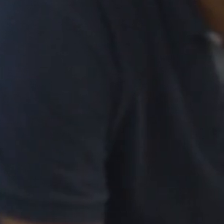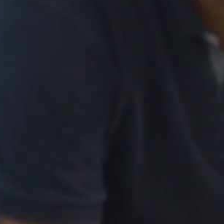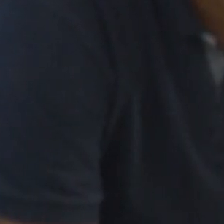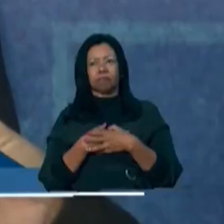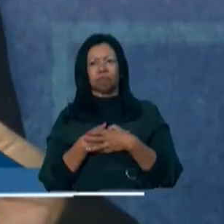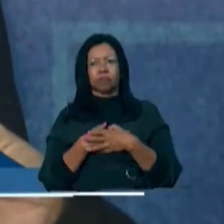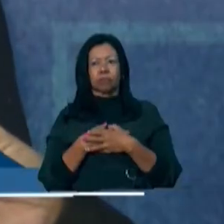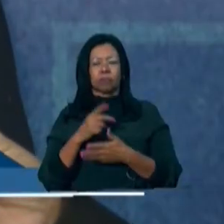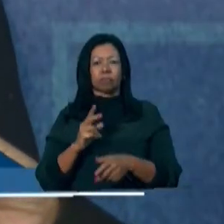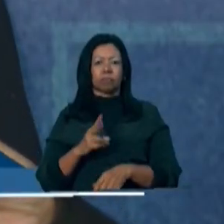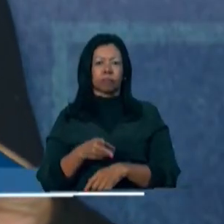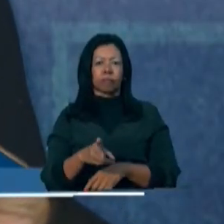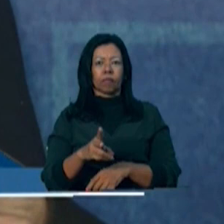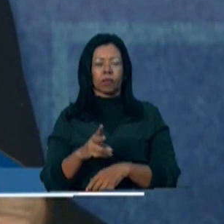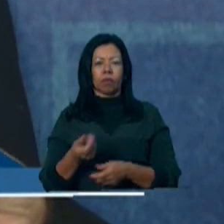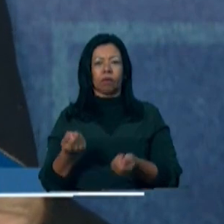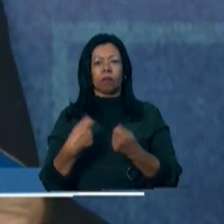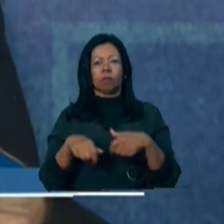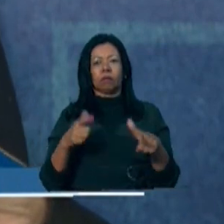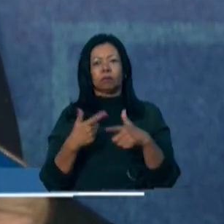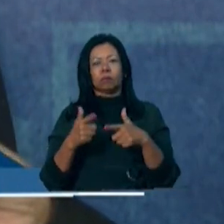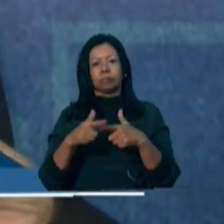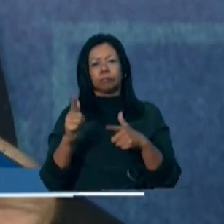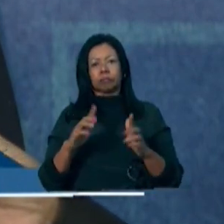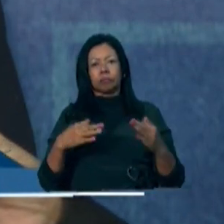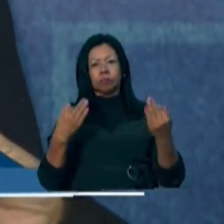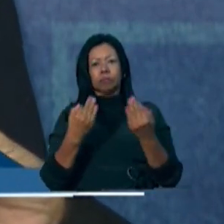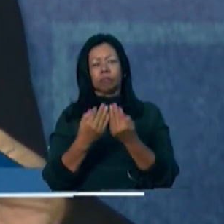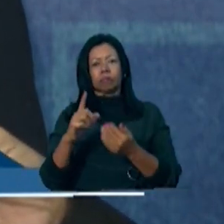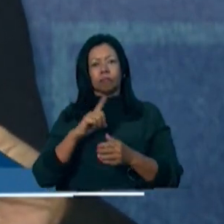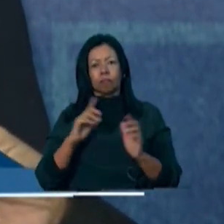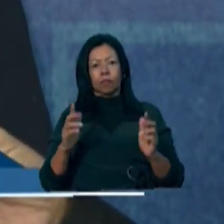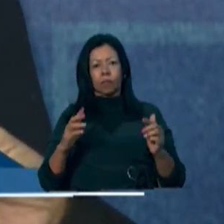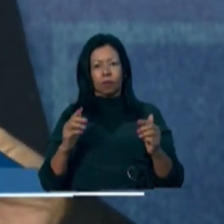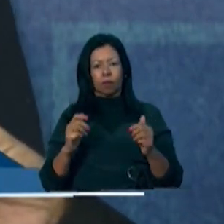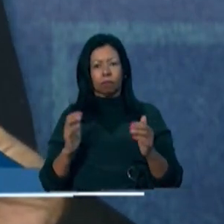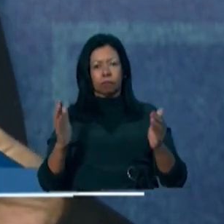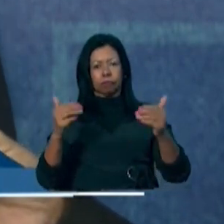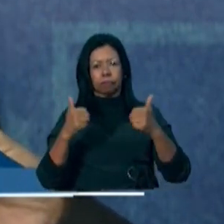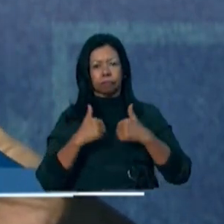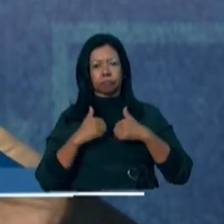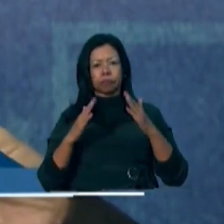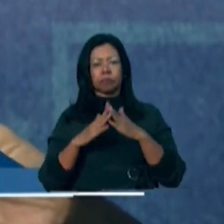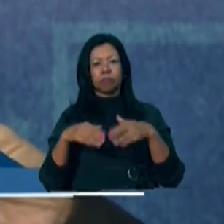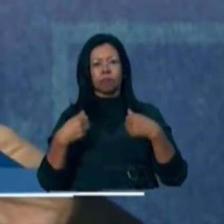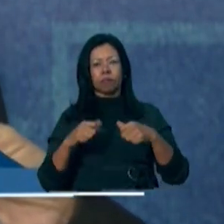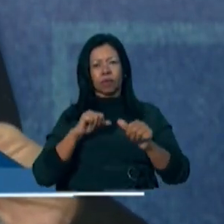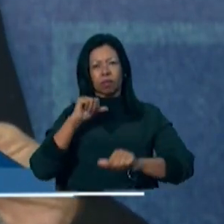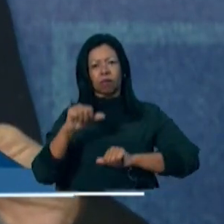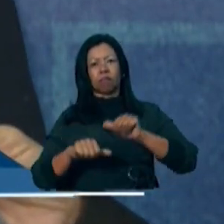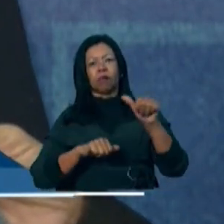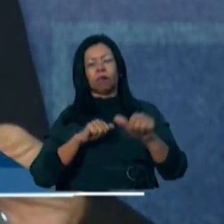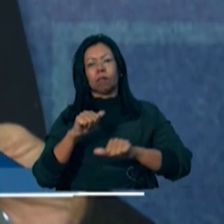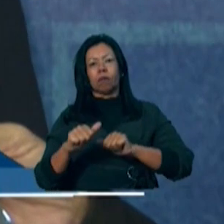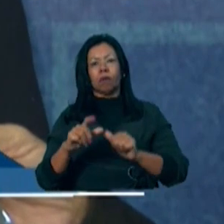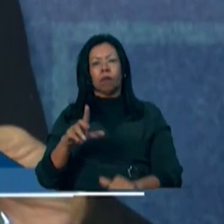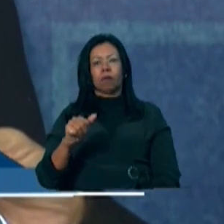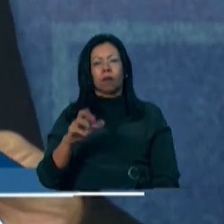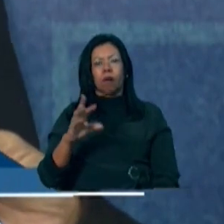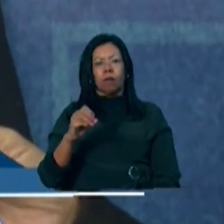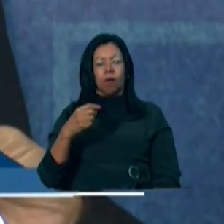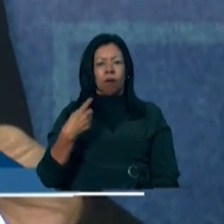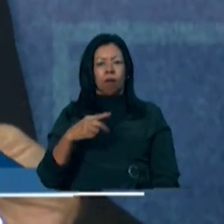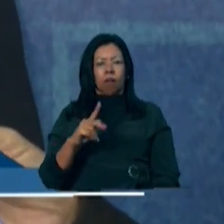permanente e traz um grande transtorno para as famílias para aqueles que tenham autista em casa tem que ficar renovando este laudo para apresentar